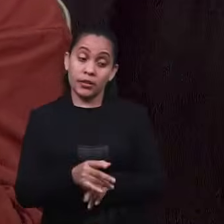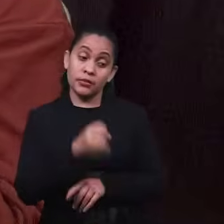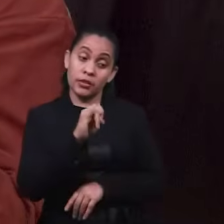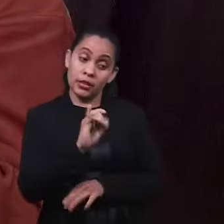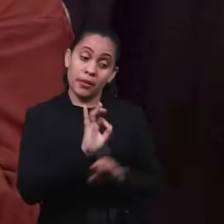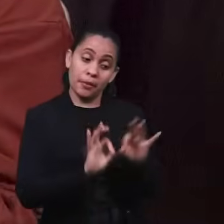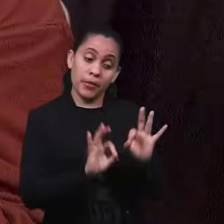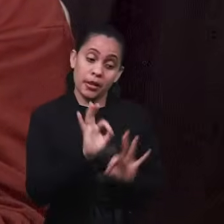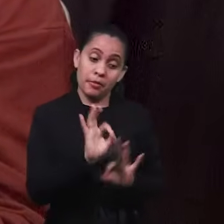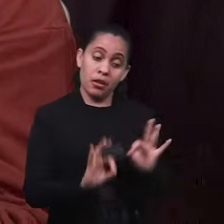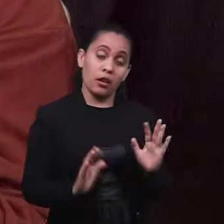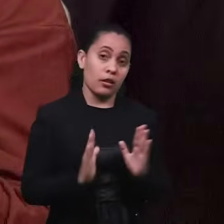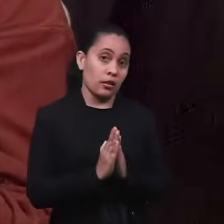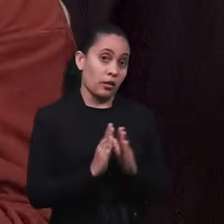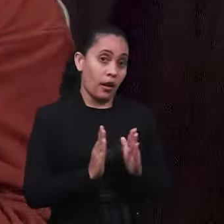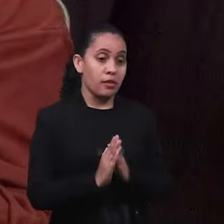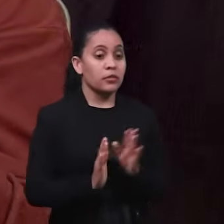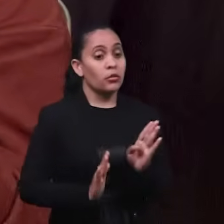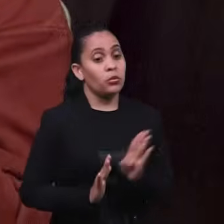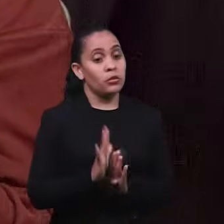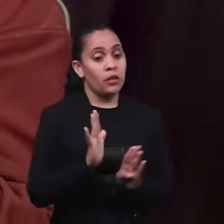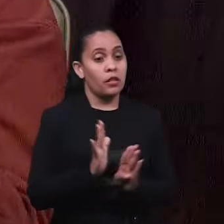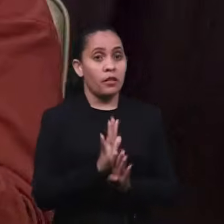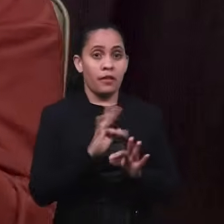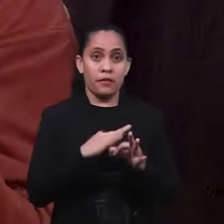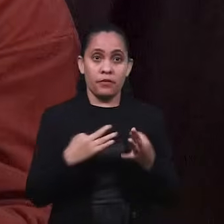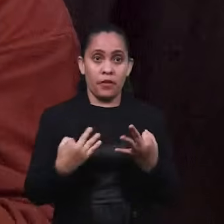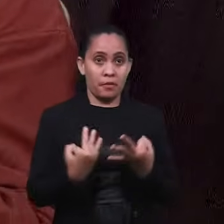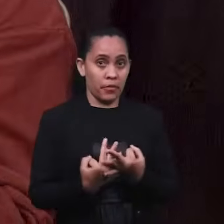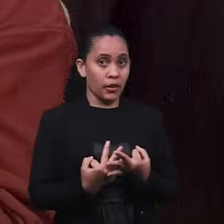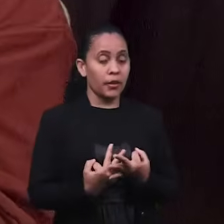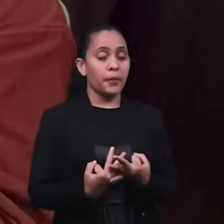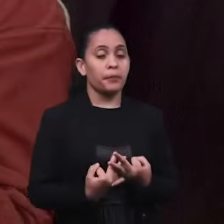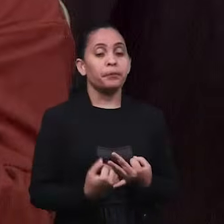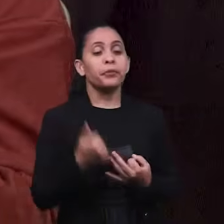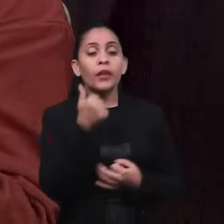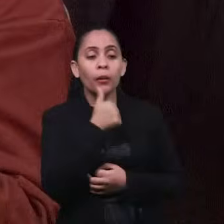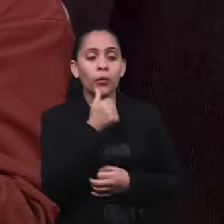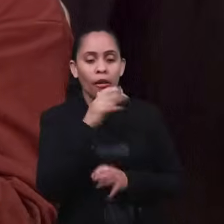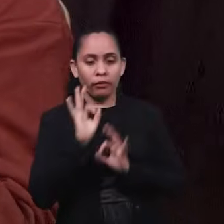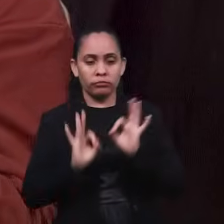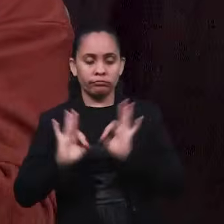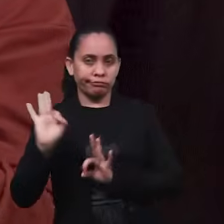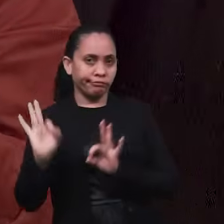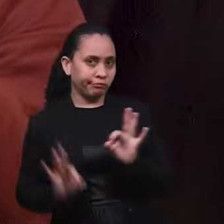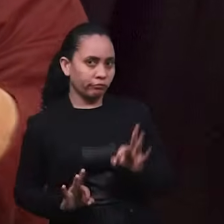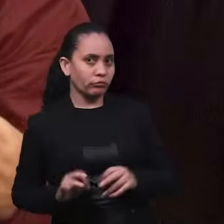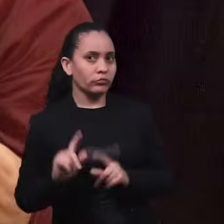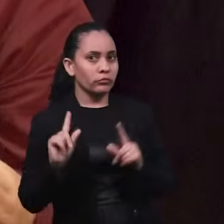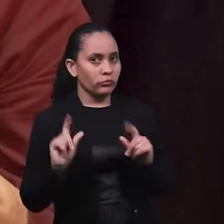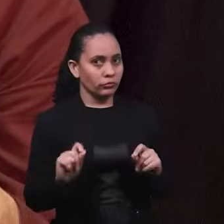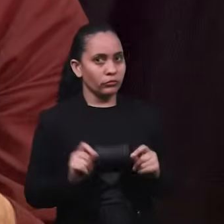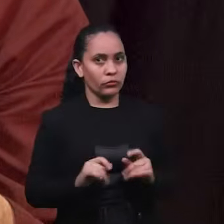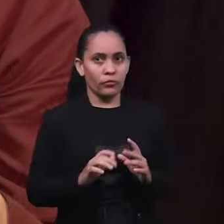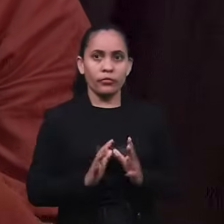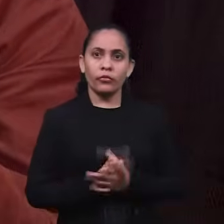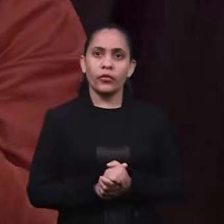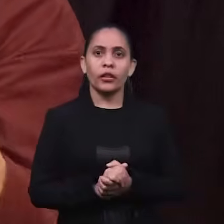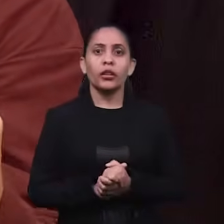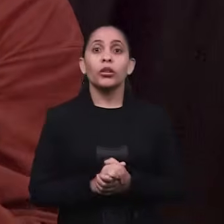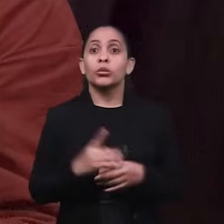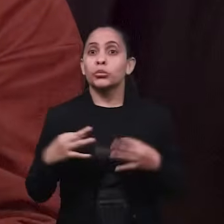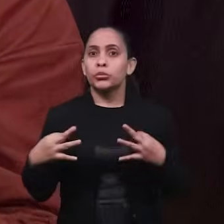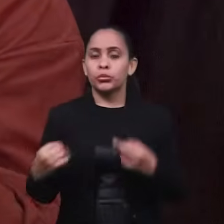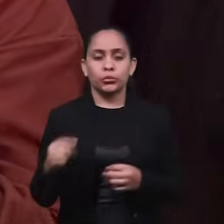casa, orientar aquela família, aquela mulher, a dona de casa que for fazer, a higienizar todos os